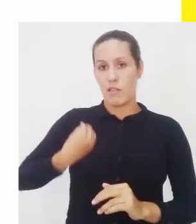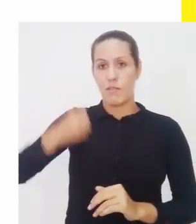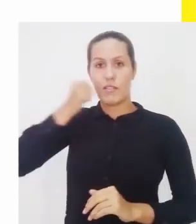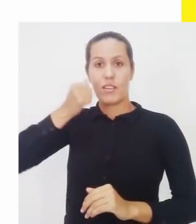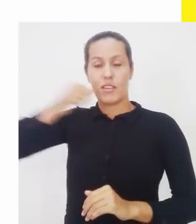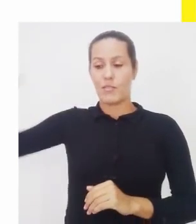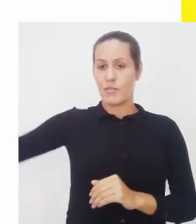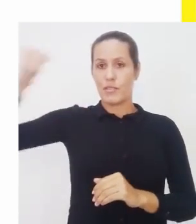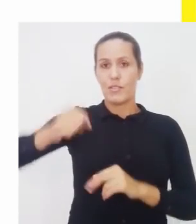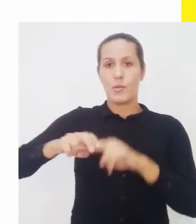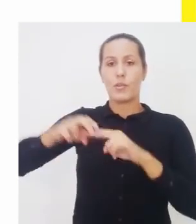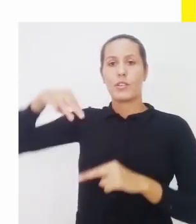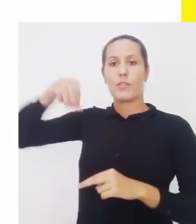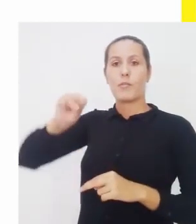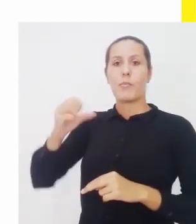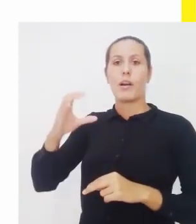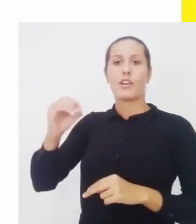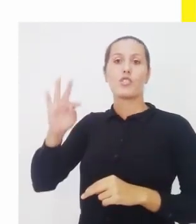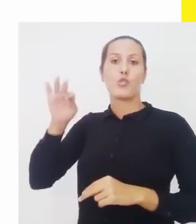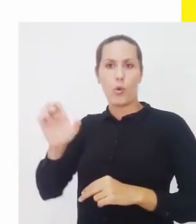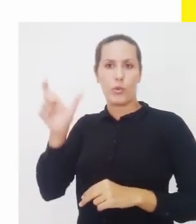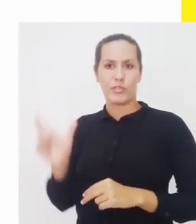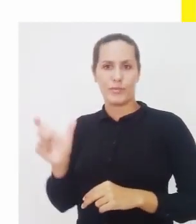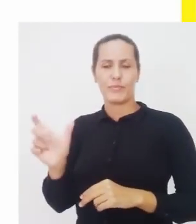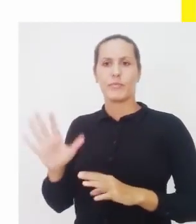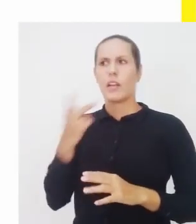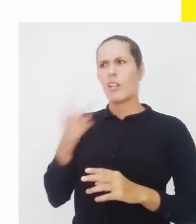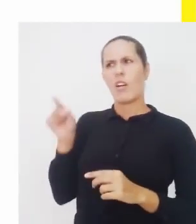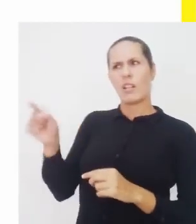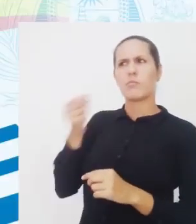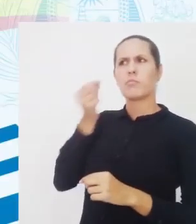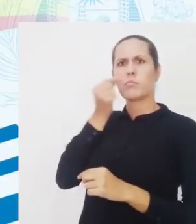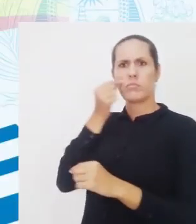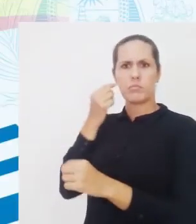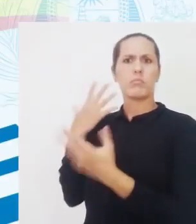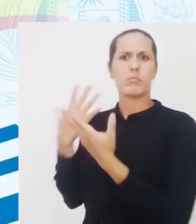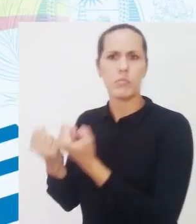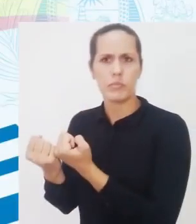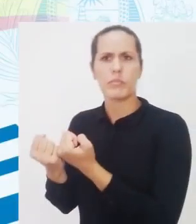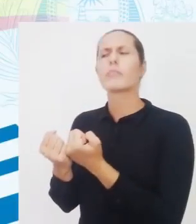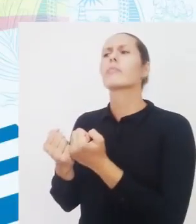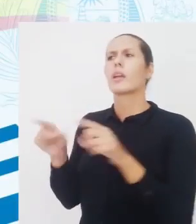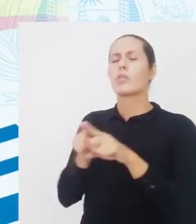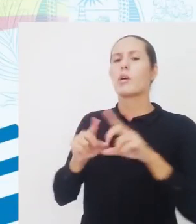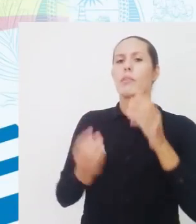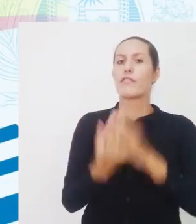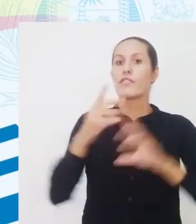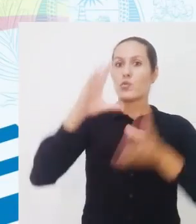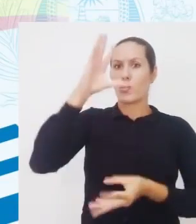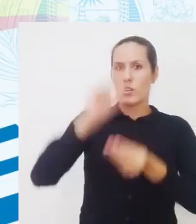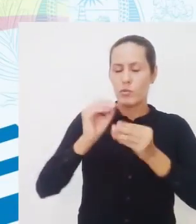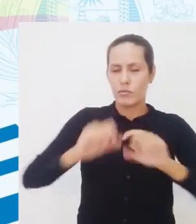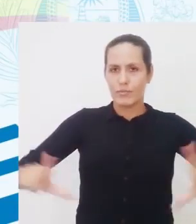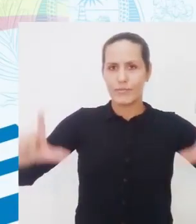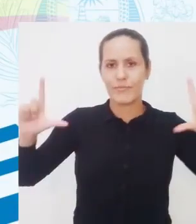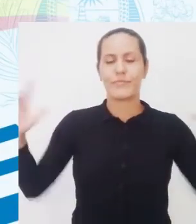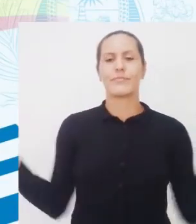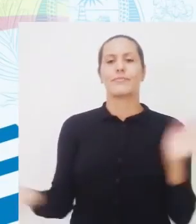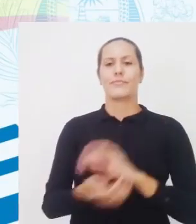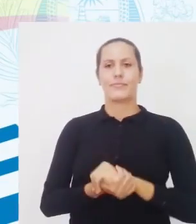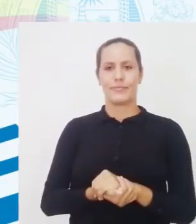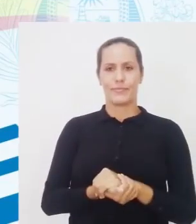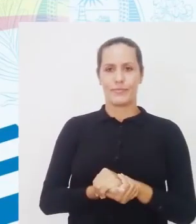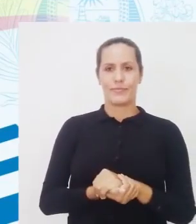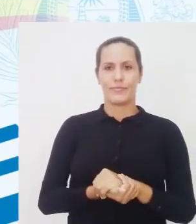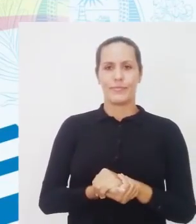citou dois campeonatos nacionais, a Copa do Brasil e a Série A. Agora, a gente vai ouvir o que é que